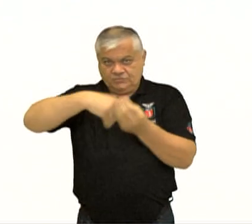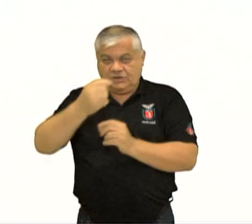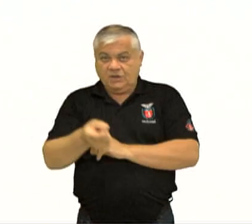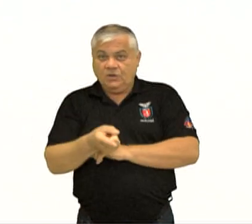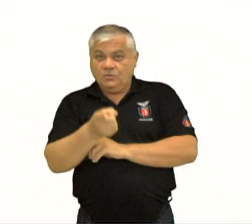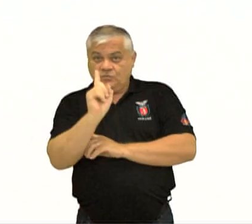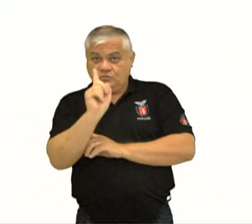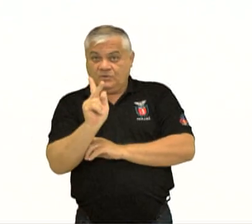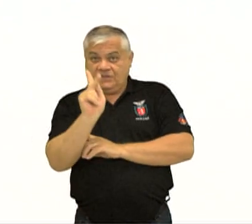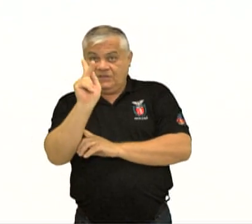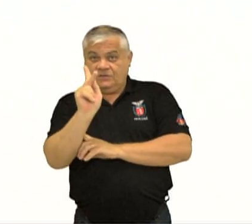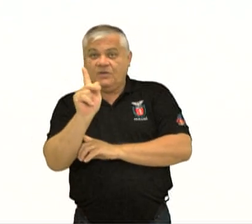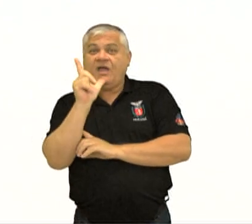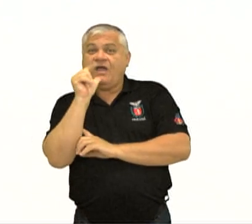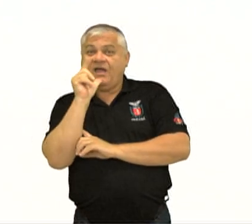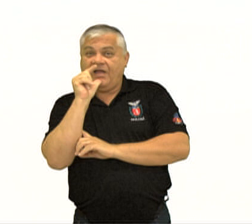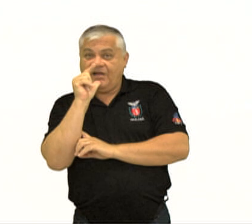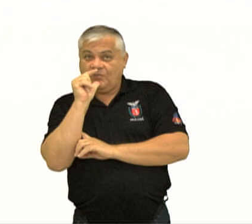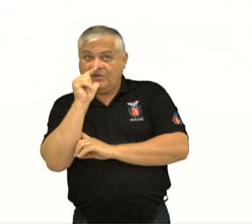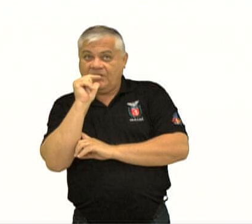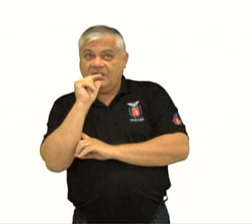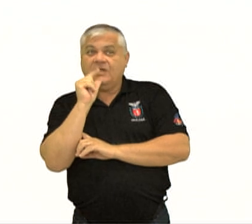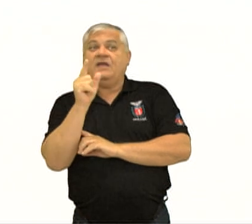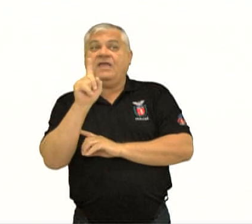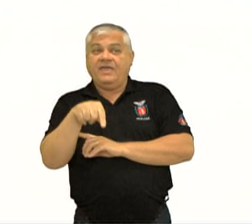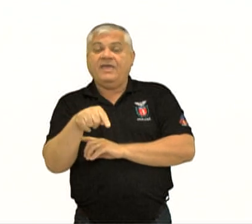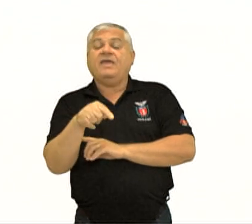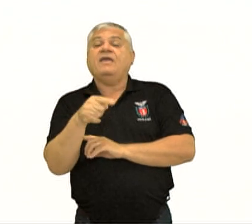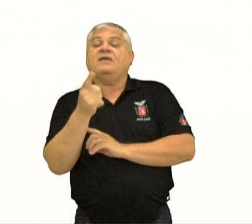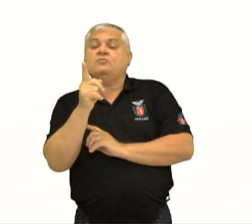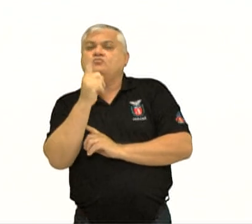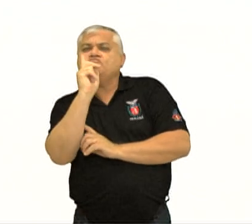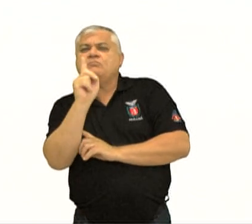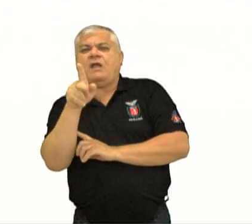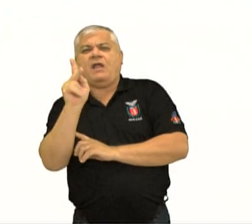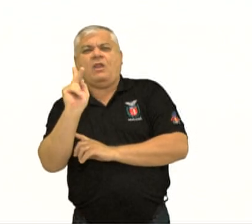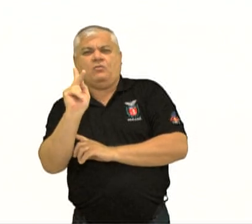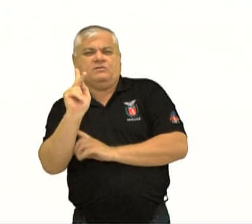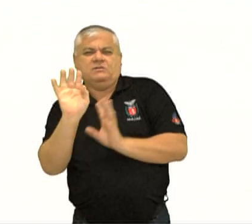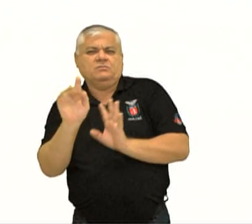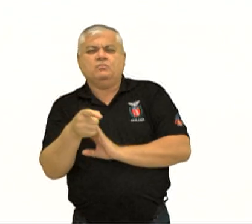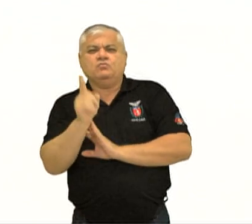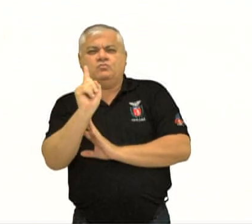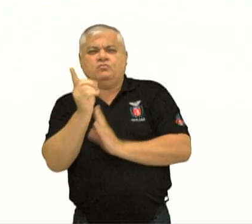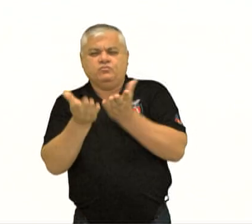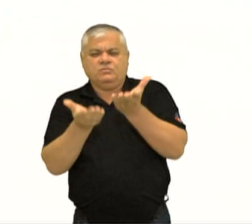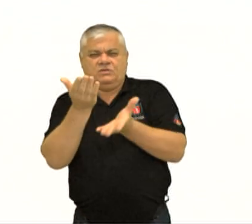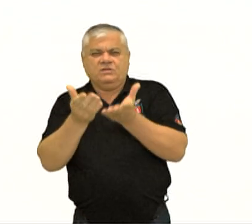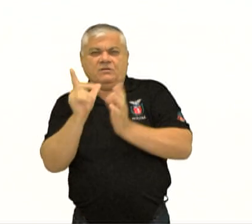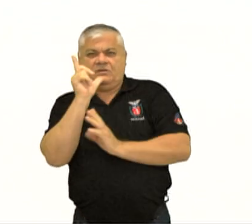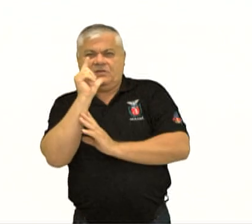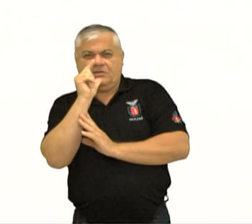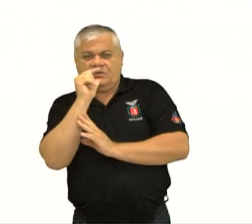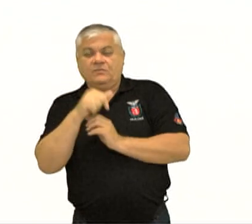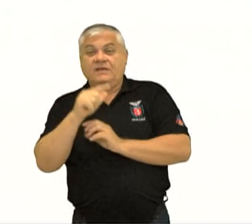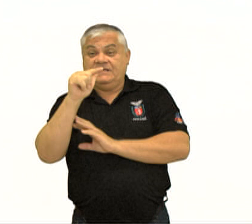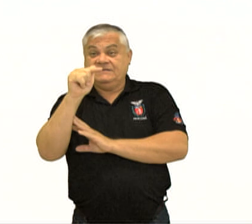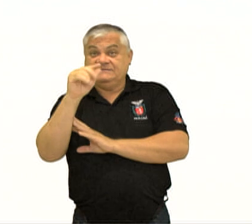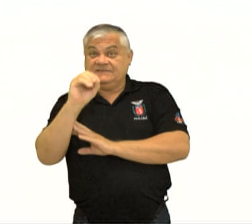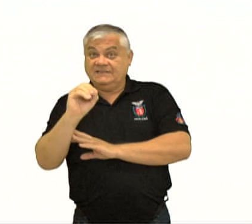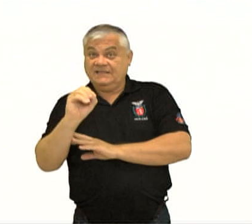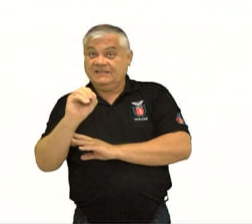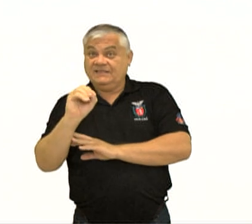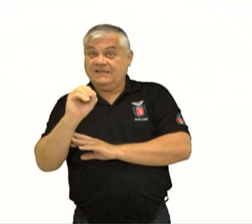kg de água, cujo calor específico é 1 caloria por grama por Celsius, a 70 graus